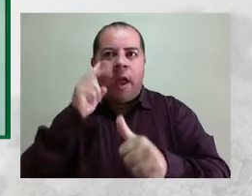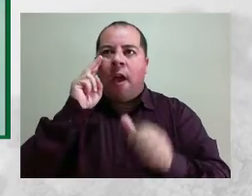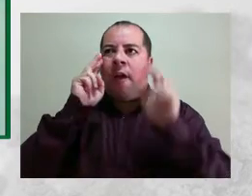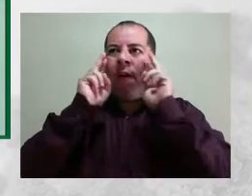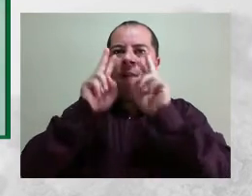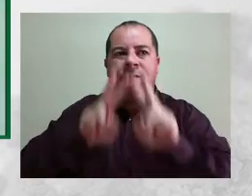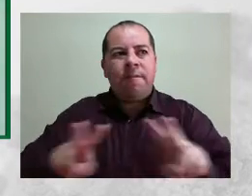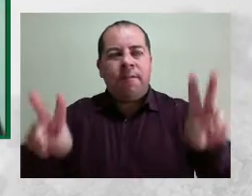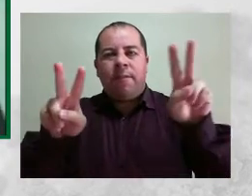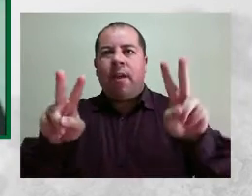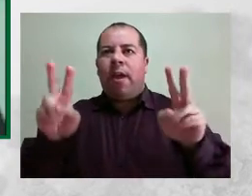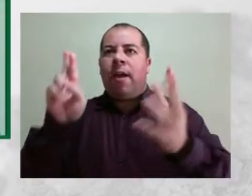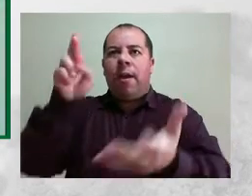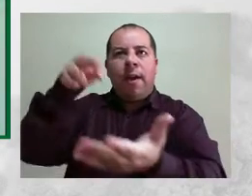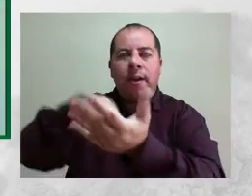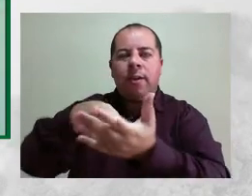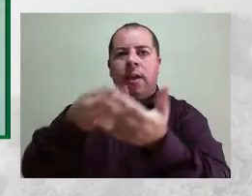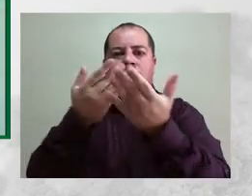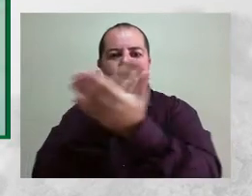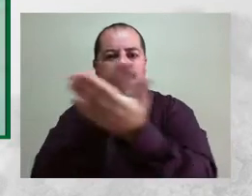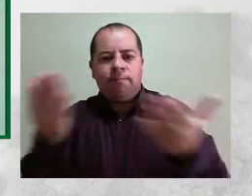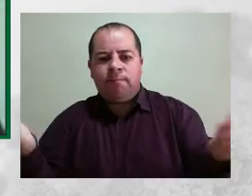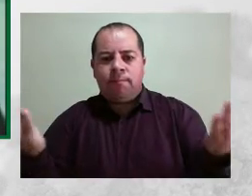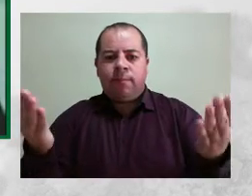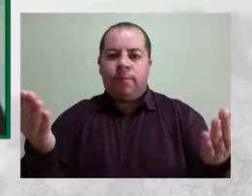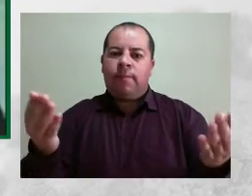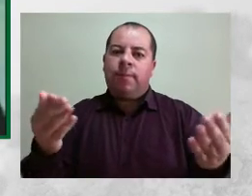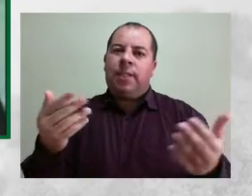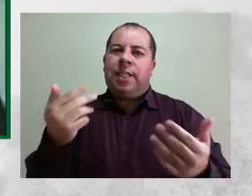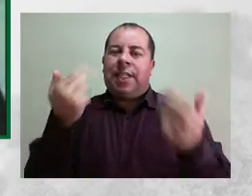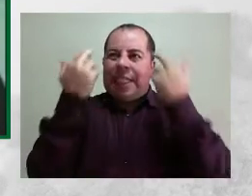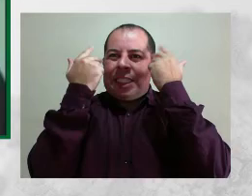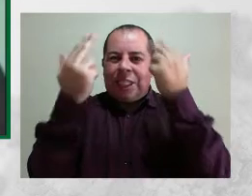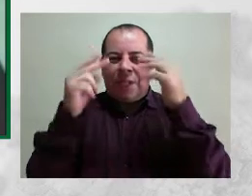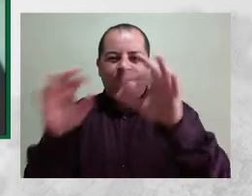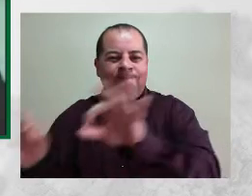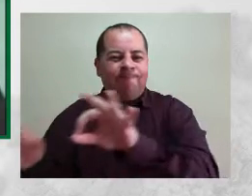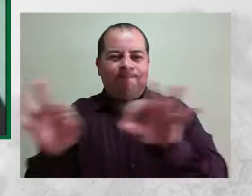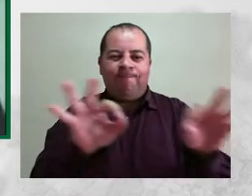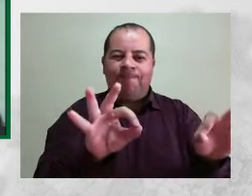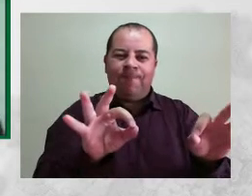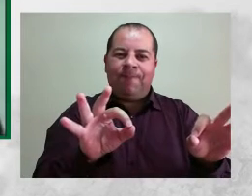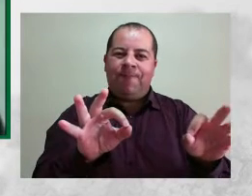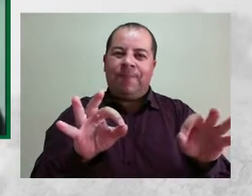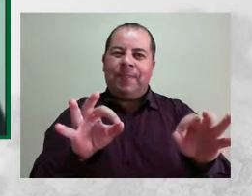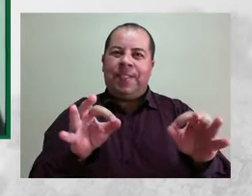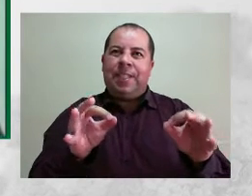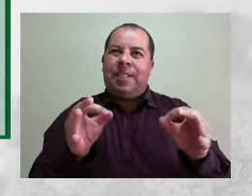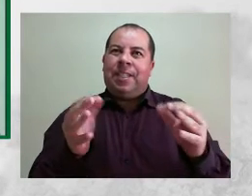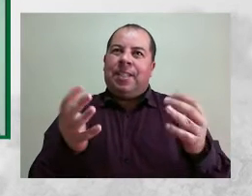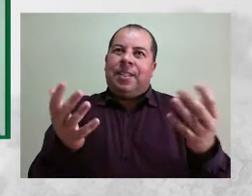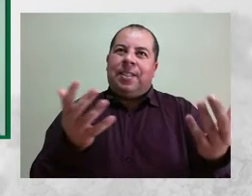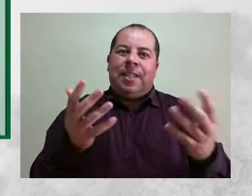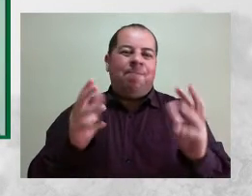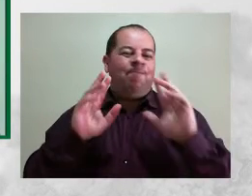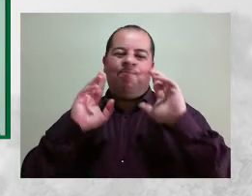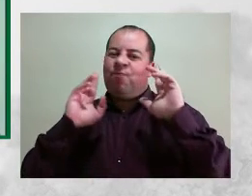nesse instante, a realidade que é que está sendo colocada, é que a normalidade, o normal, vai